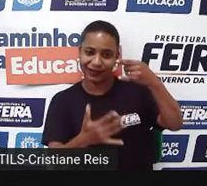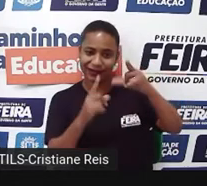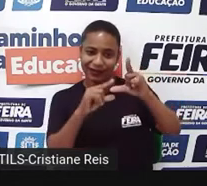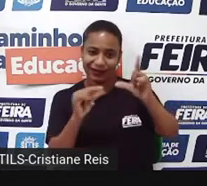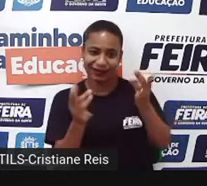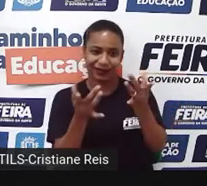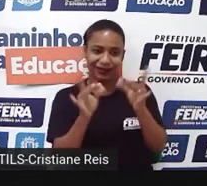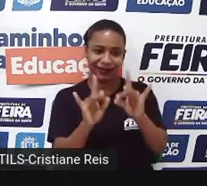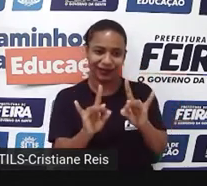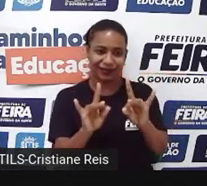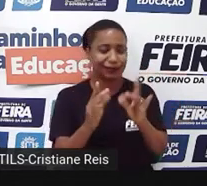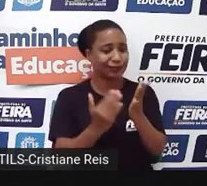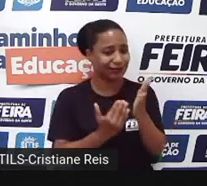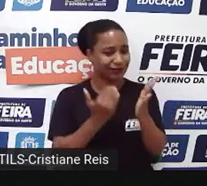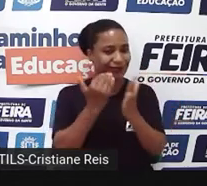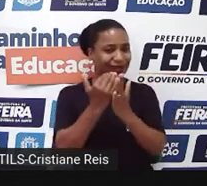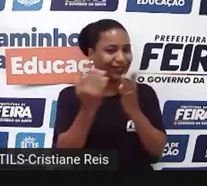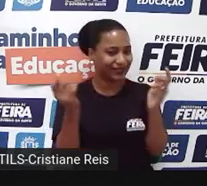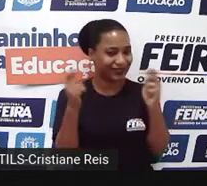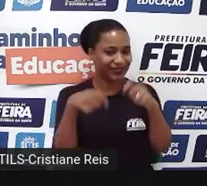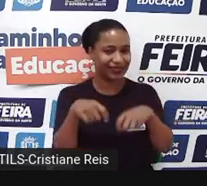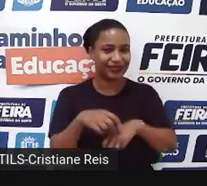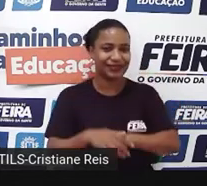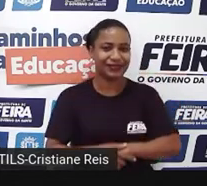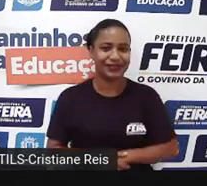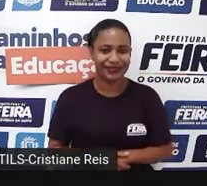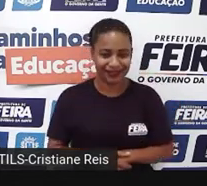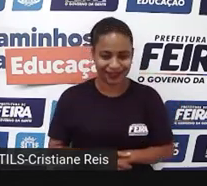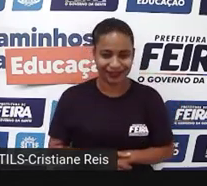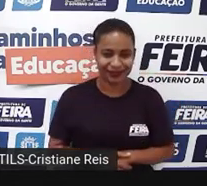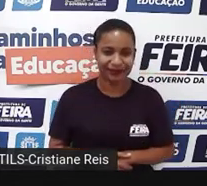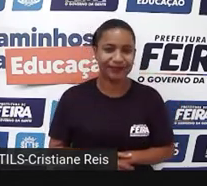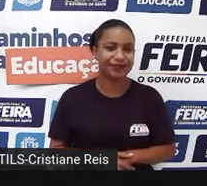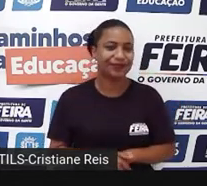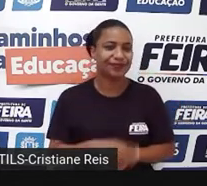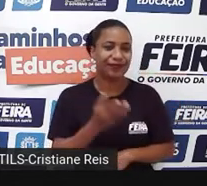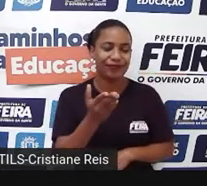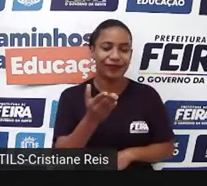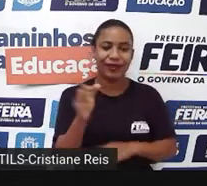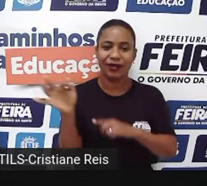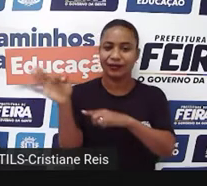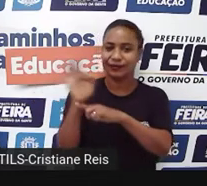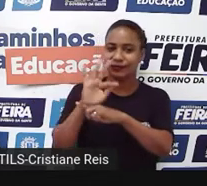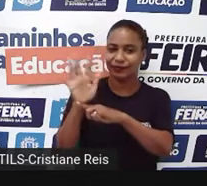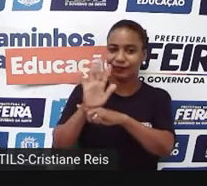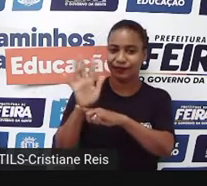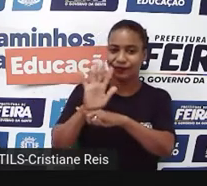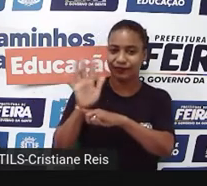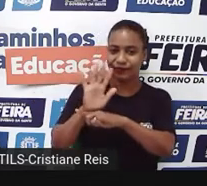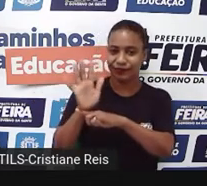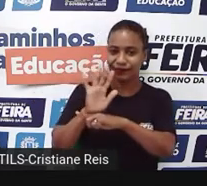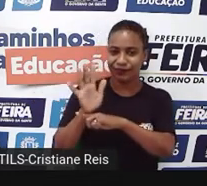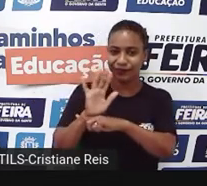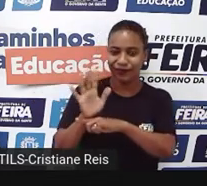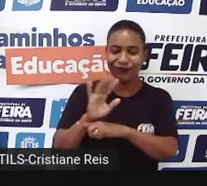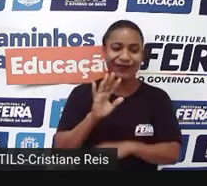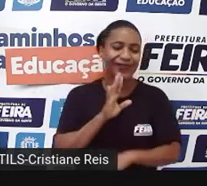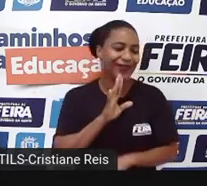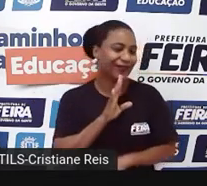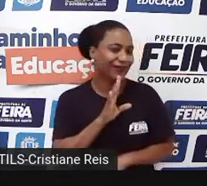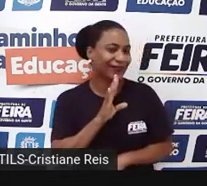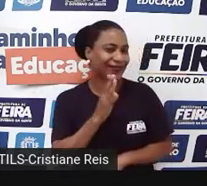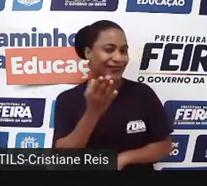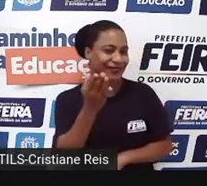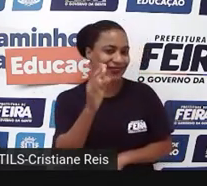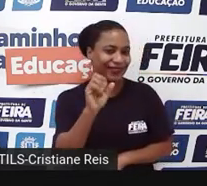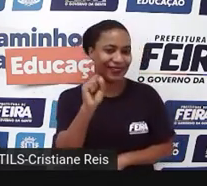pouquinho mais. What time of movie is it? Então, que tipo de filme é este? Star Wars. Quem é que não